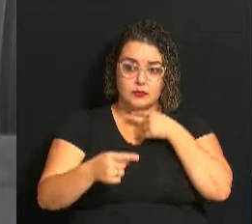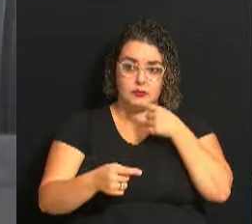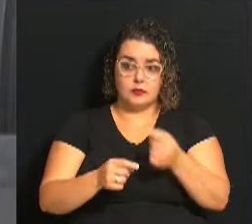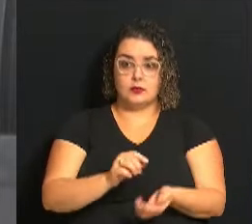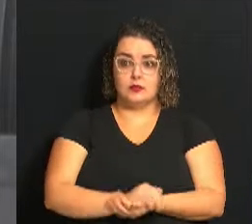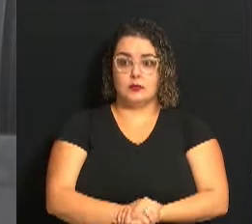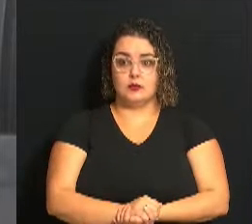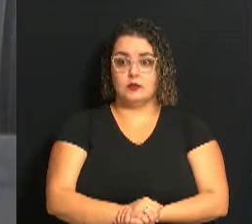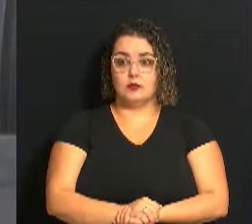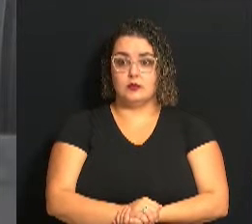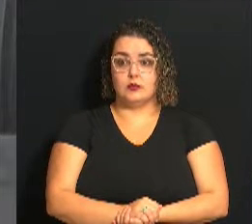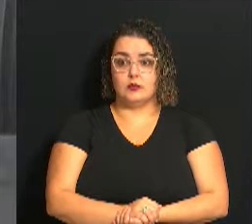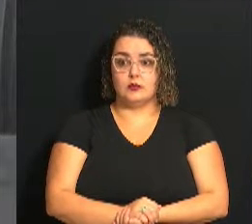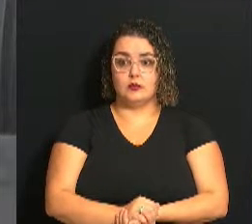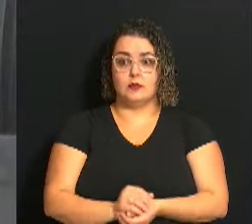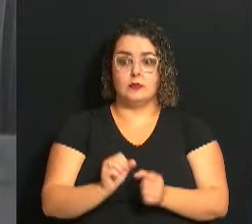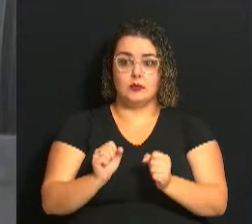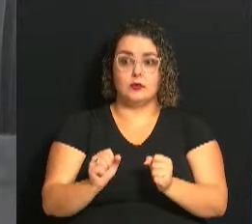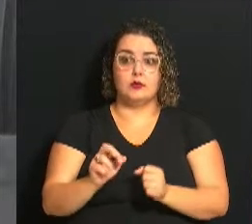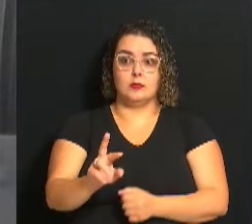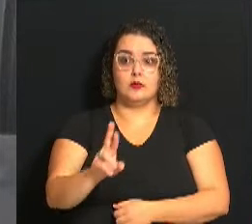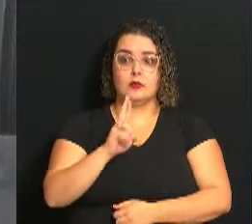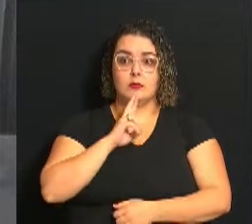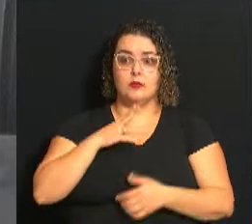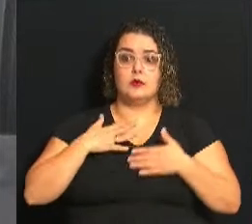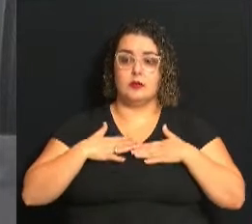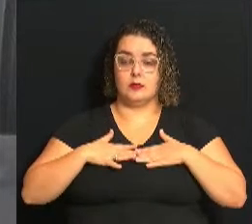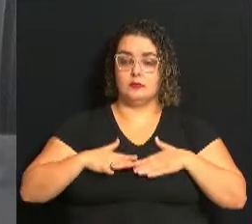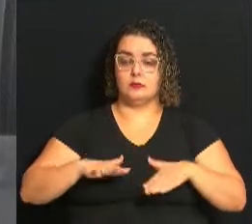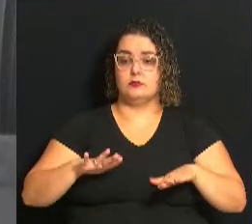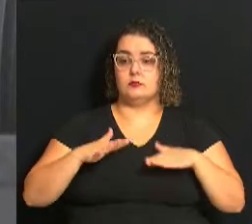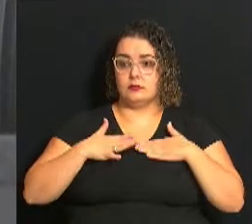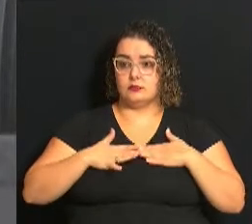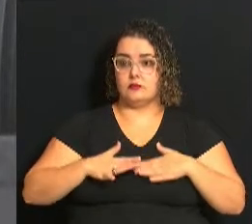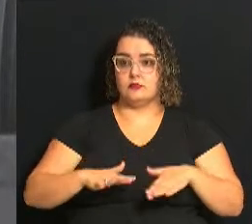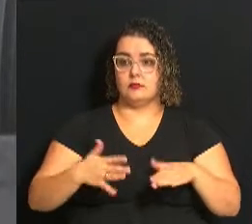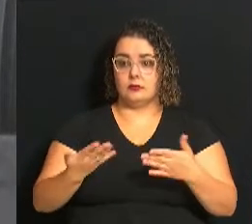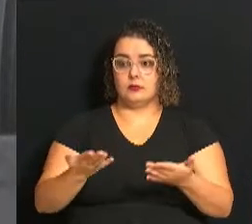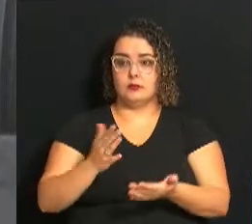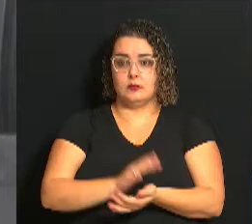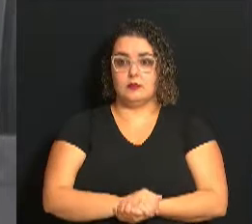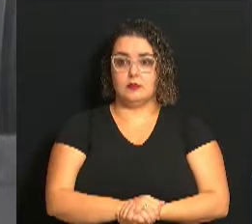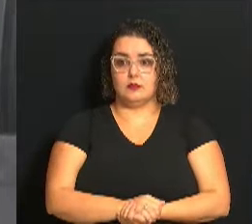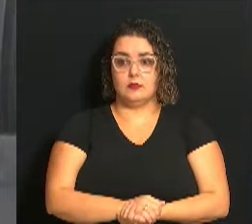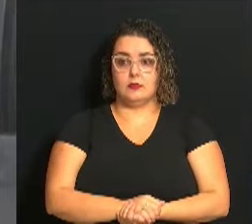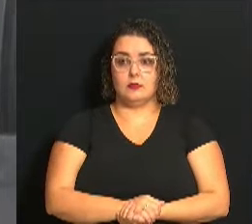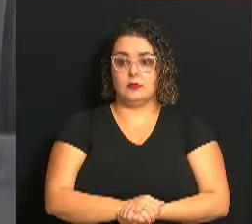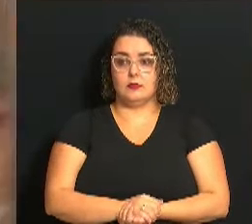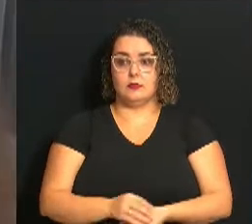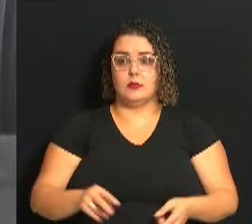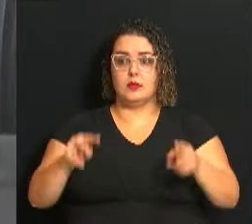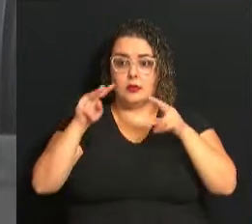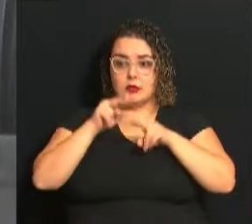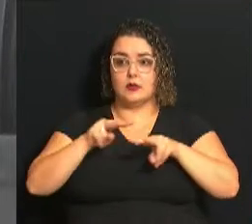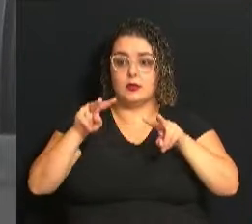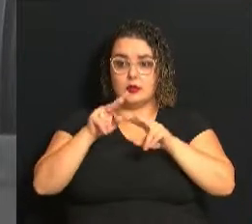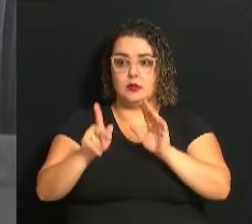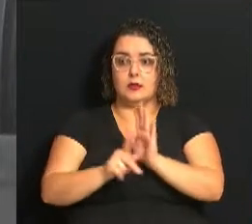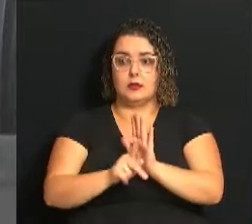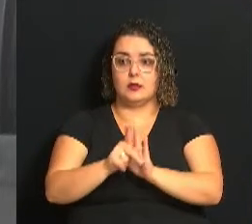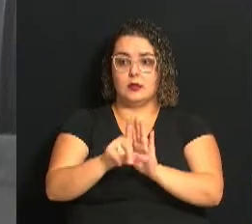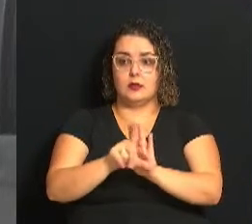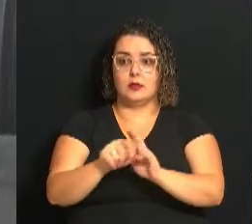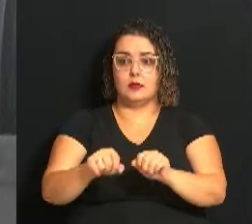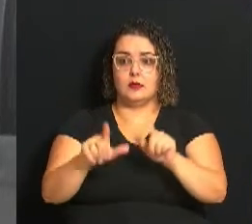nós pudéssemos responder e ficarmos mais tranquilos assim, para apreciar o projeto de lei aqui em tela.